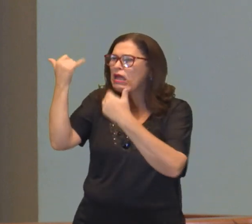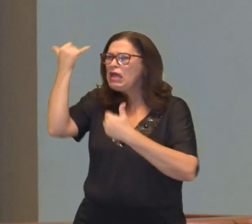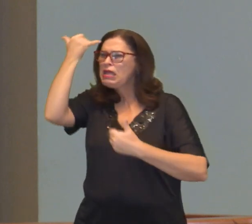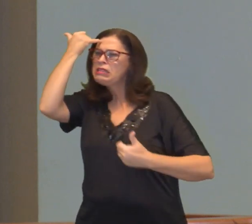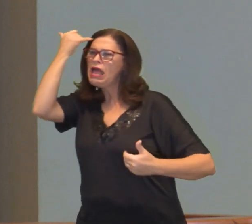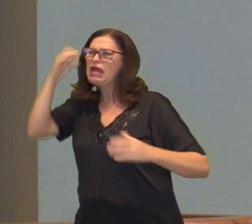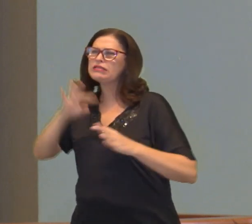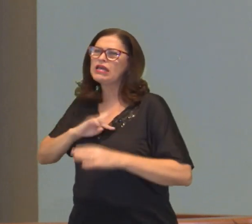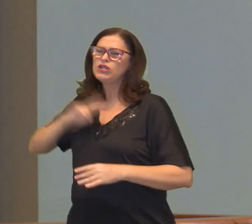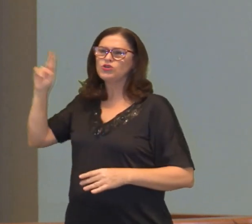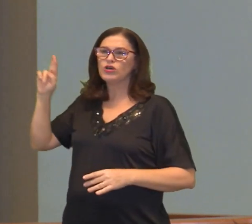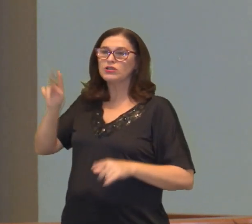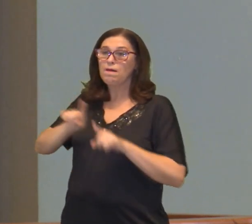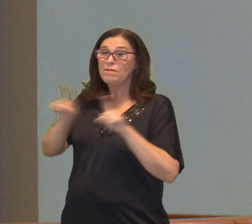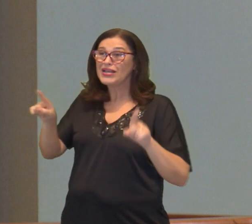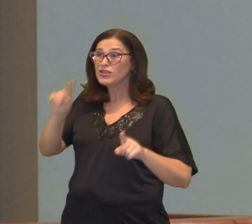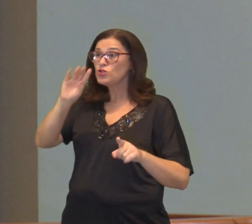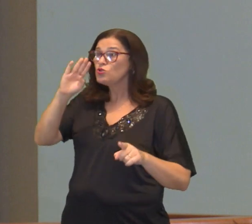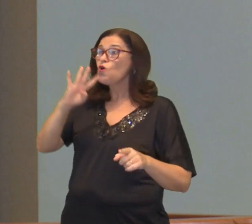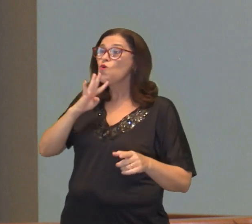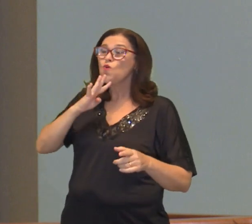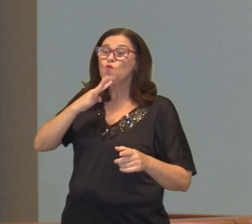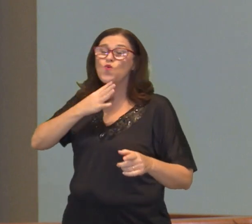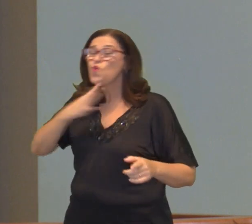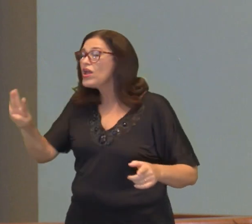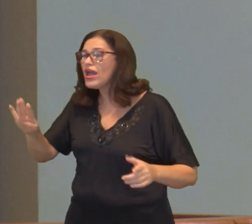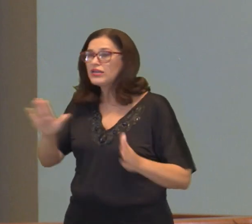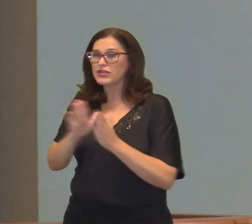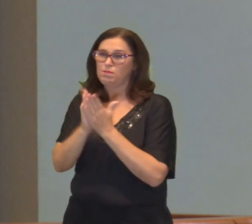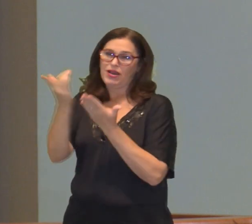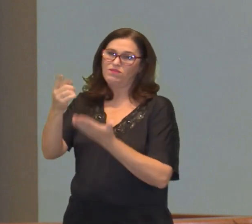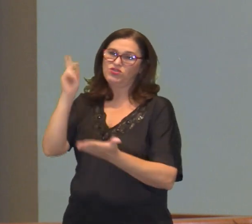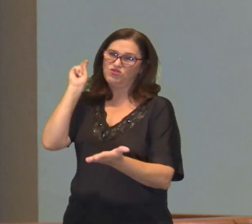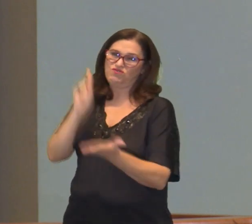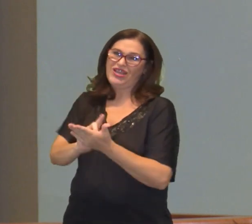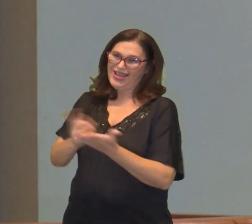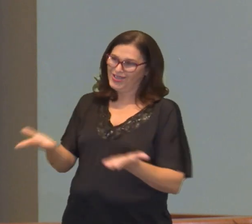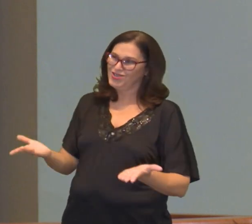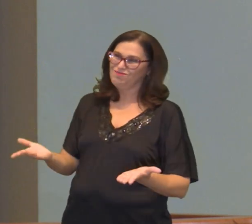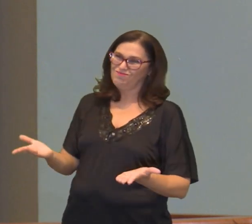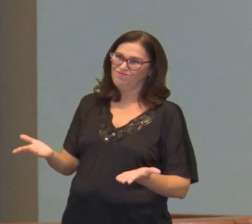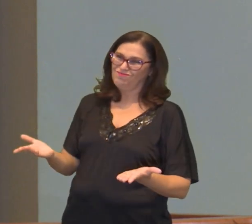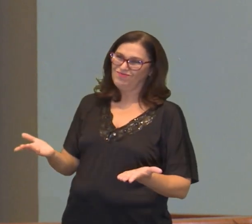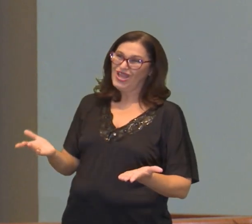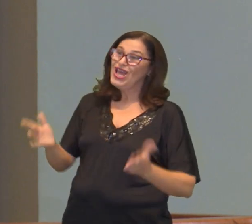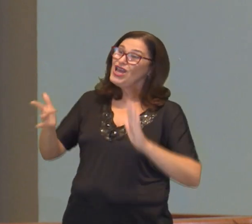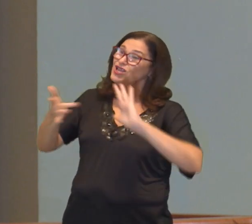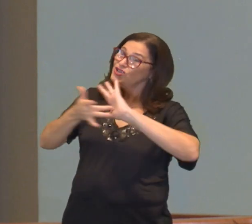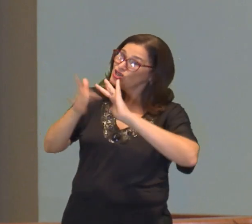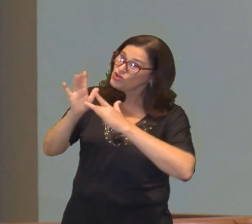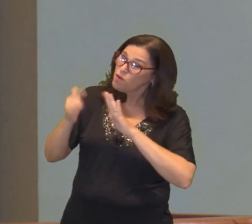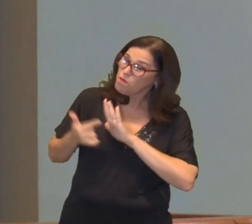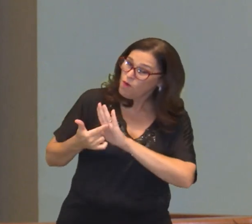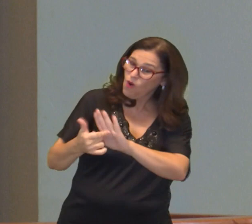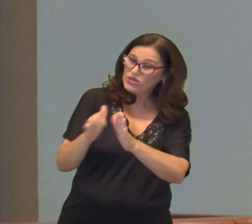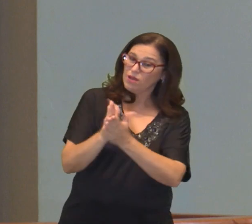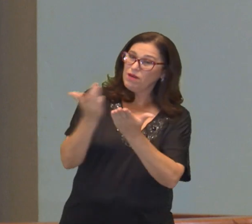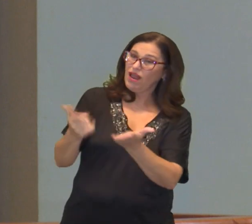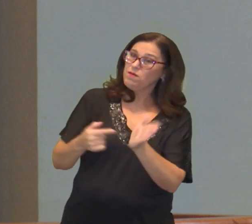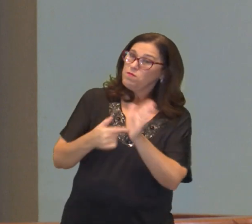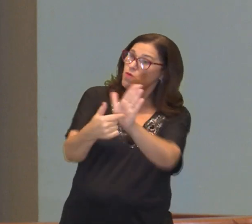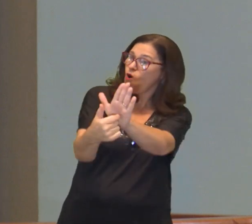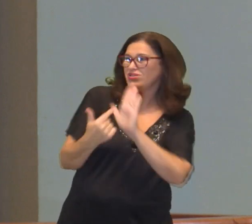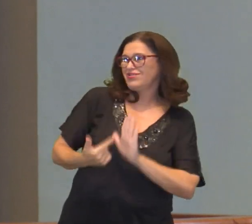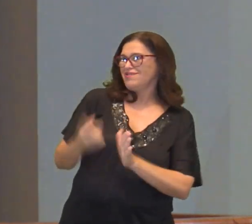Deus. A palavra de Deus, Jesus vai citar, vai